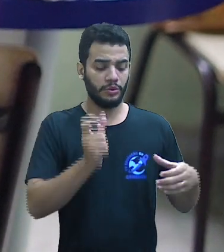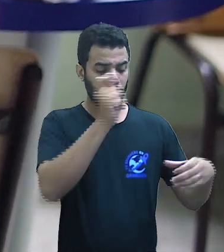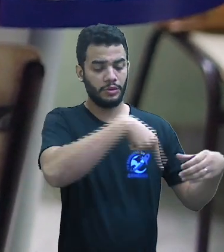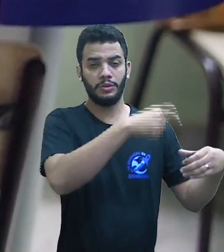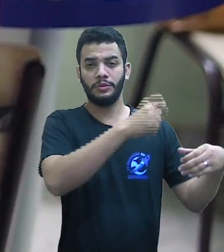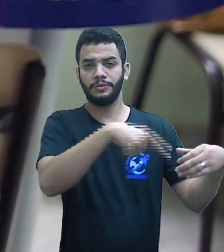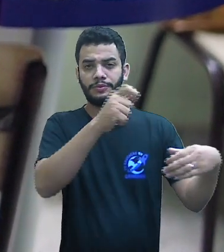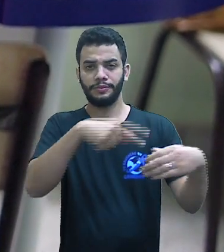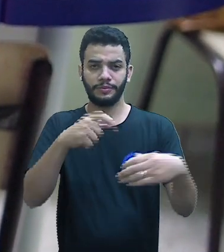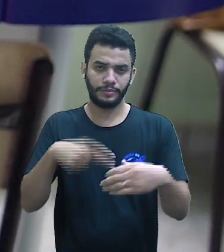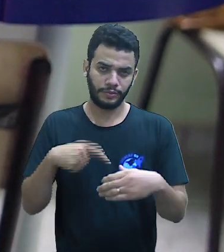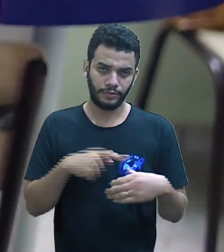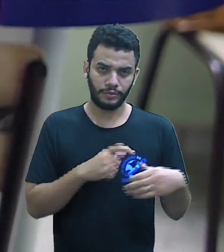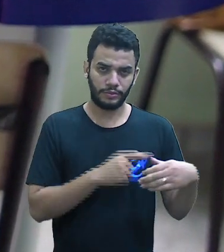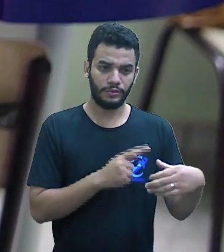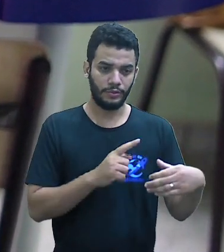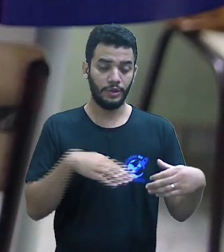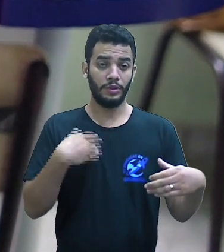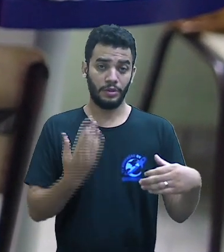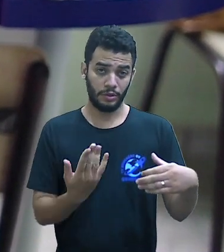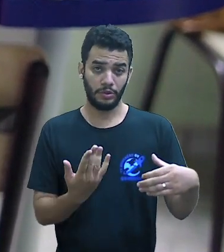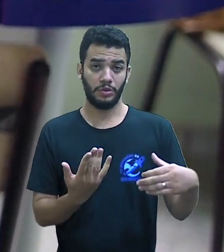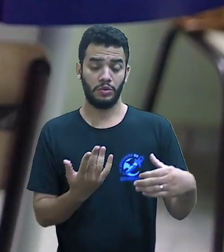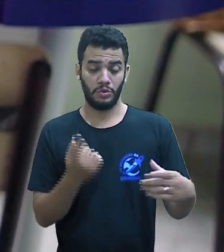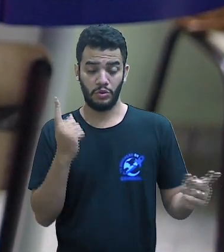tinha muitos milhos lá.